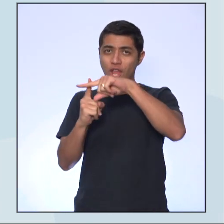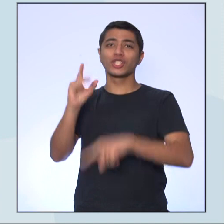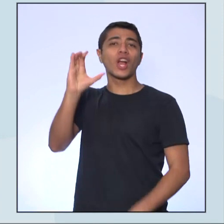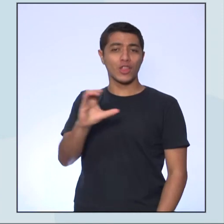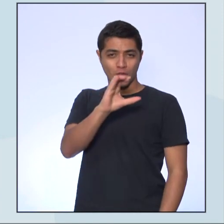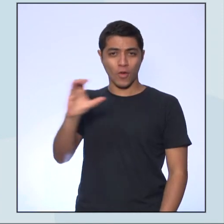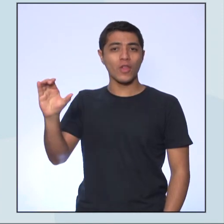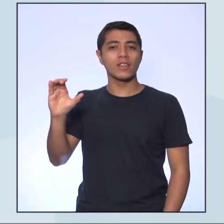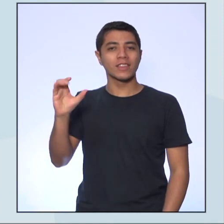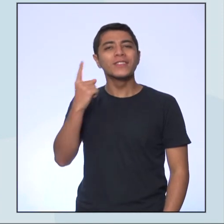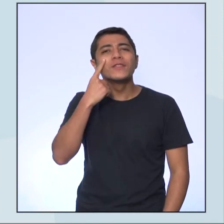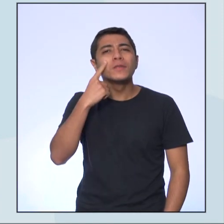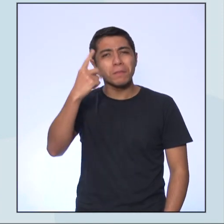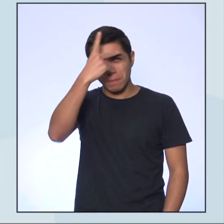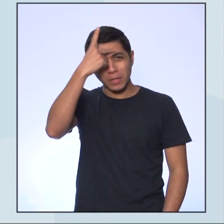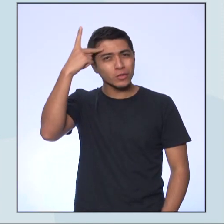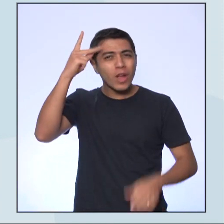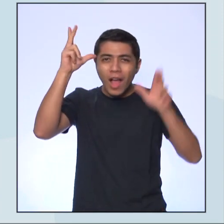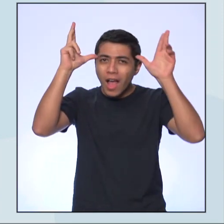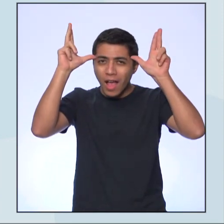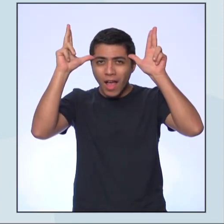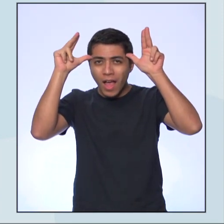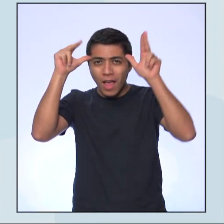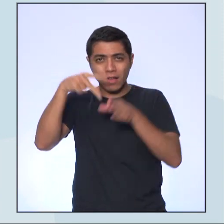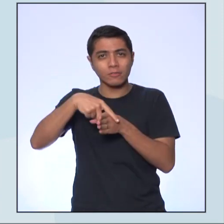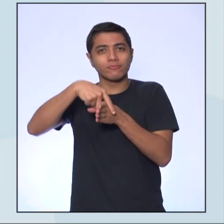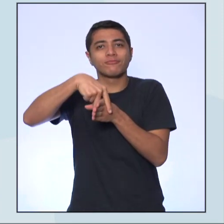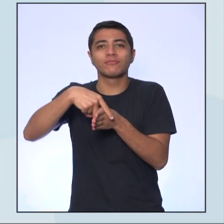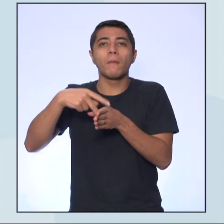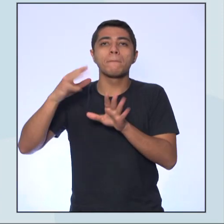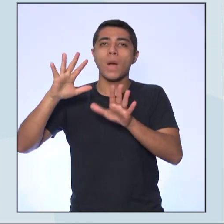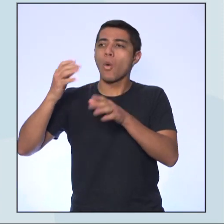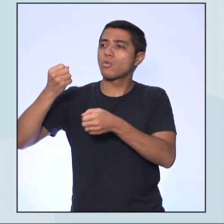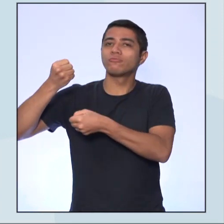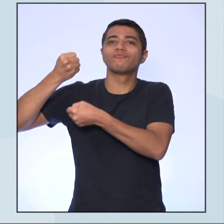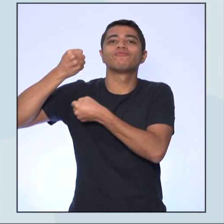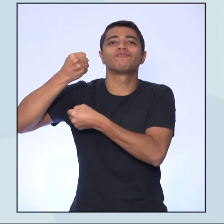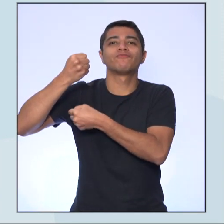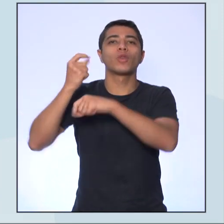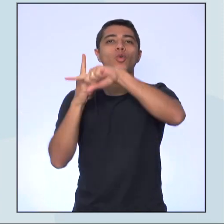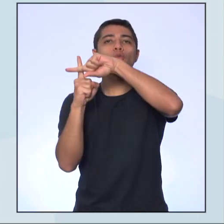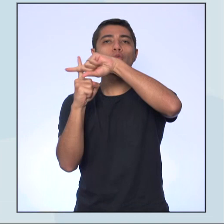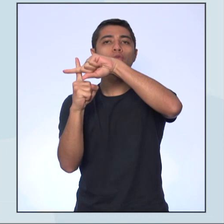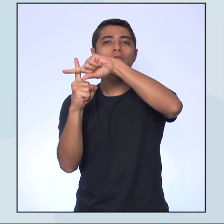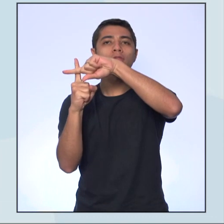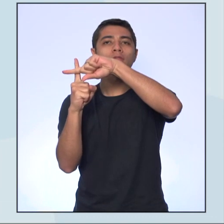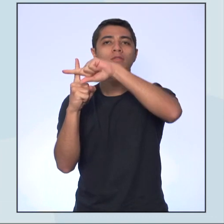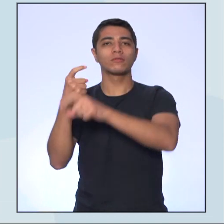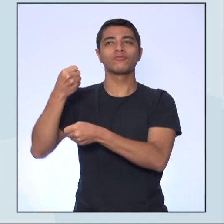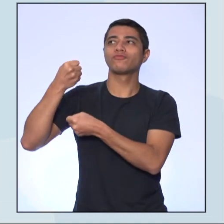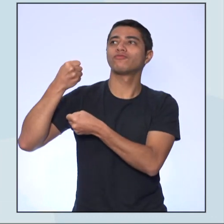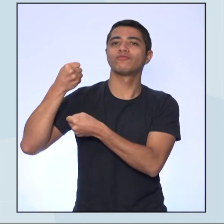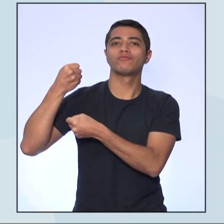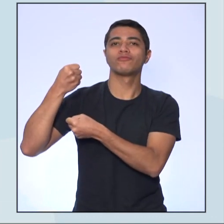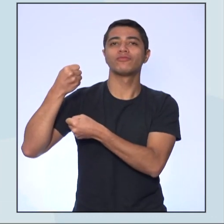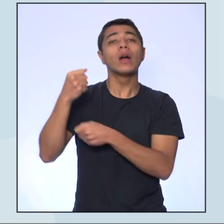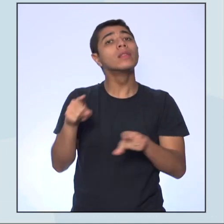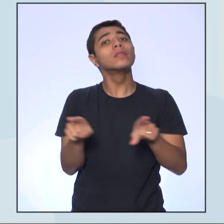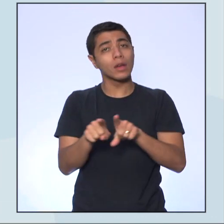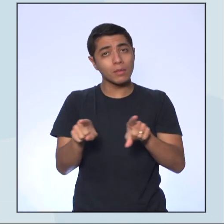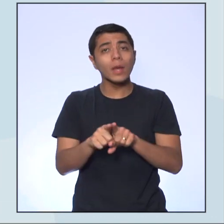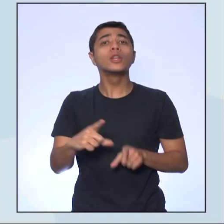está segurando uma cruz. E na parte esquerda ali da imagem a gente tem umas mesas, né? A gente